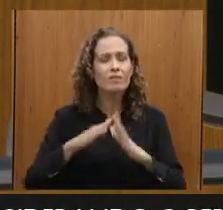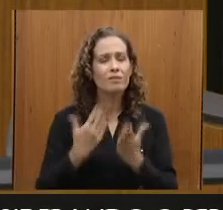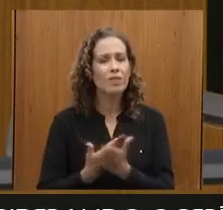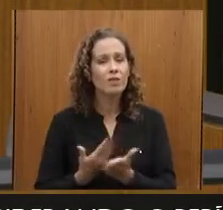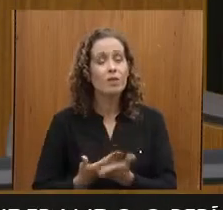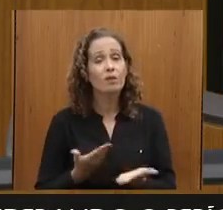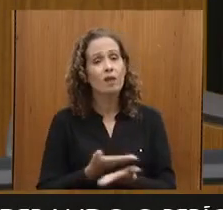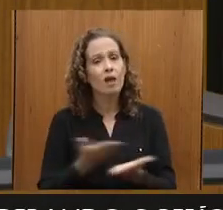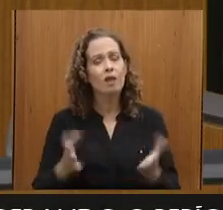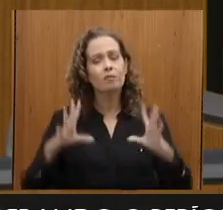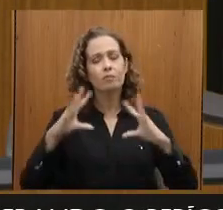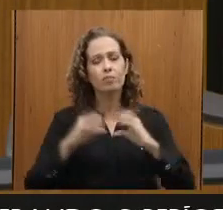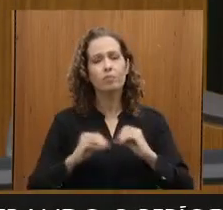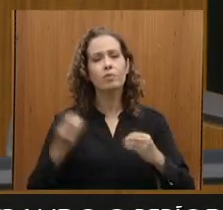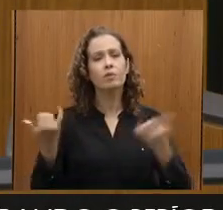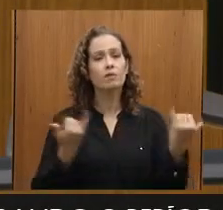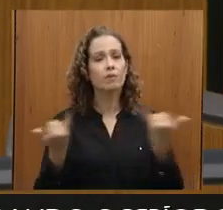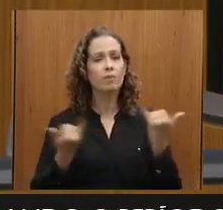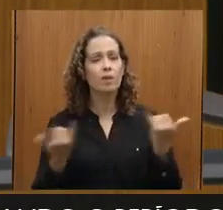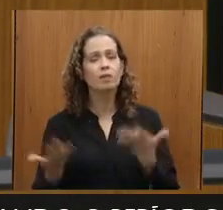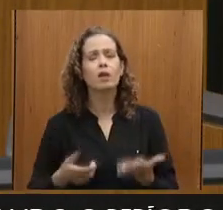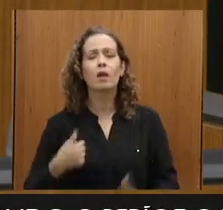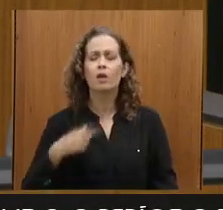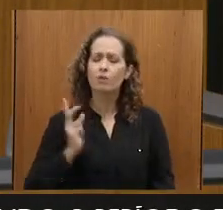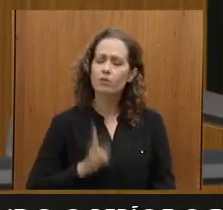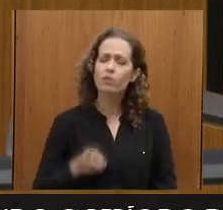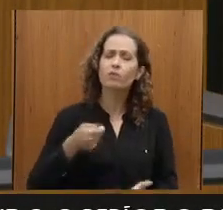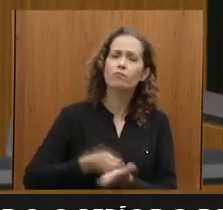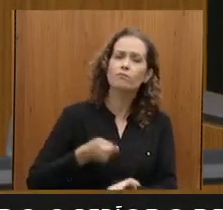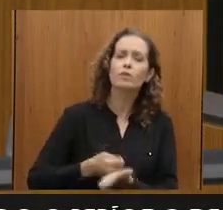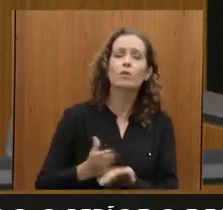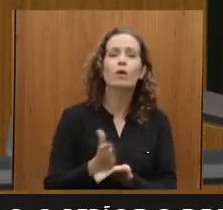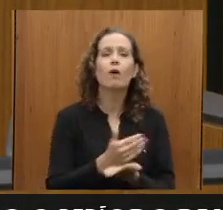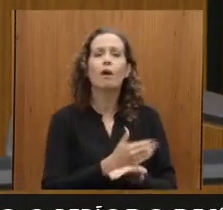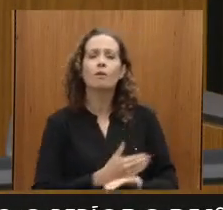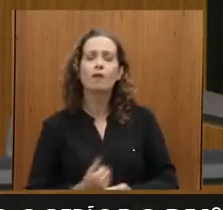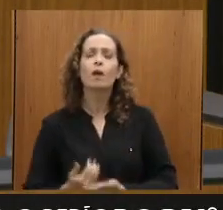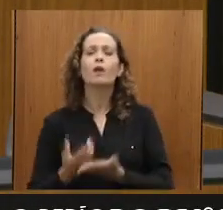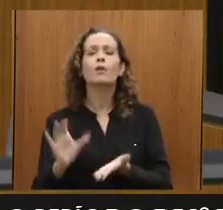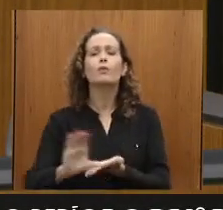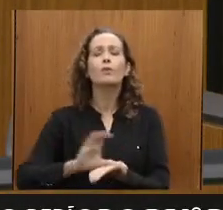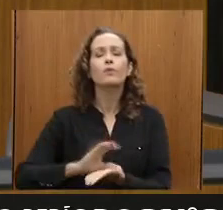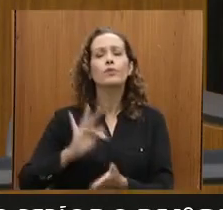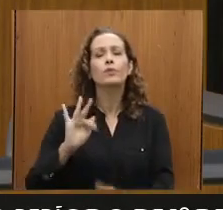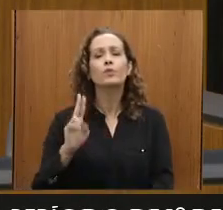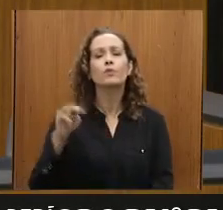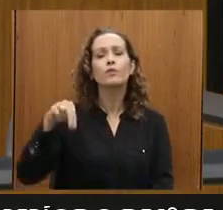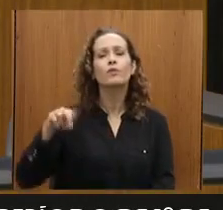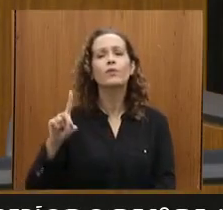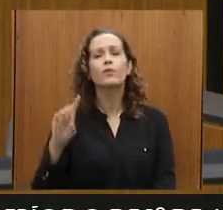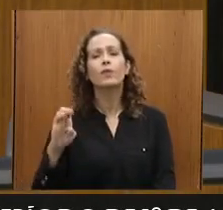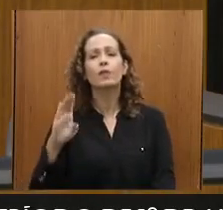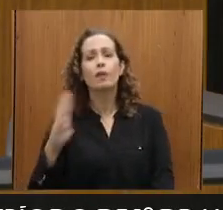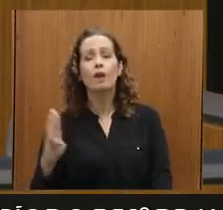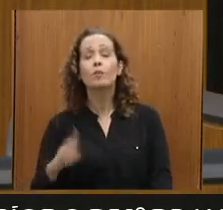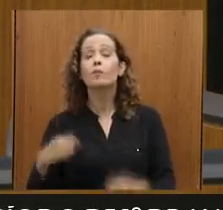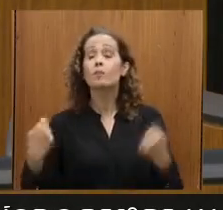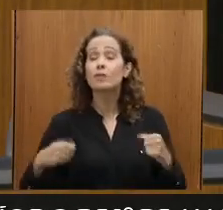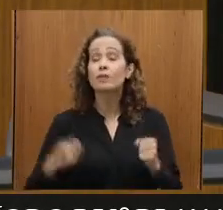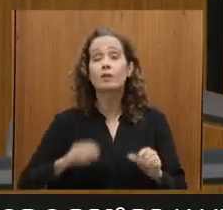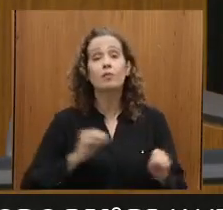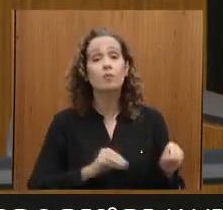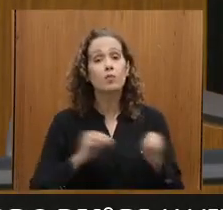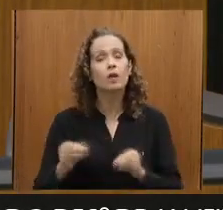as minhas considerações, vou permanecer cobrando o rateio dos recursos do Fundeb, a gente precisa mudar essa lógica que o dinheiro da